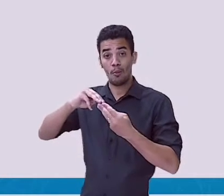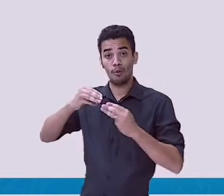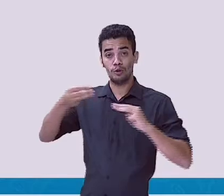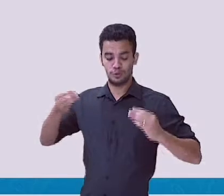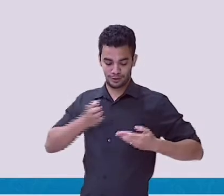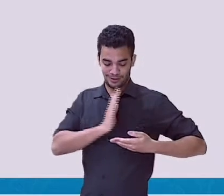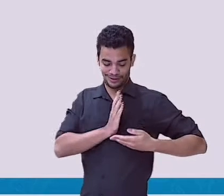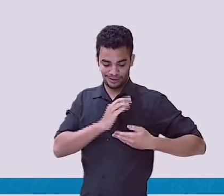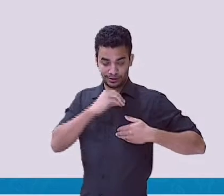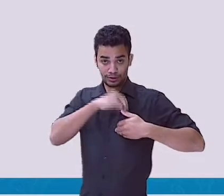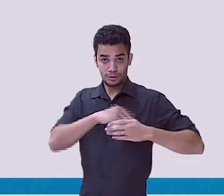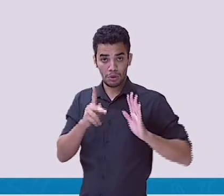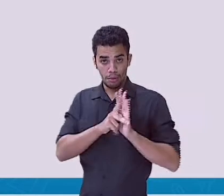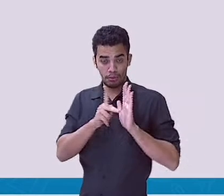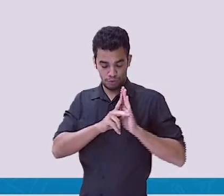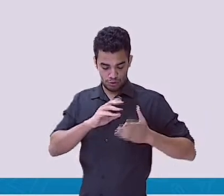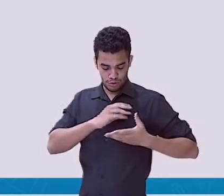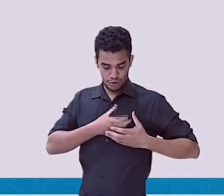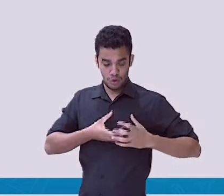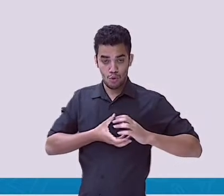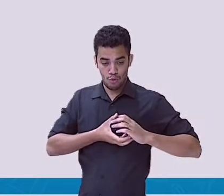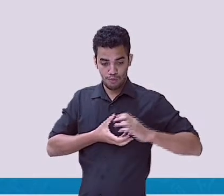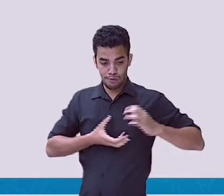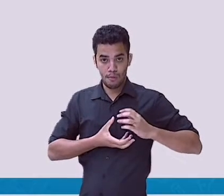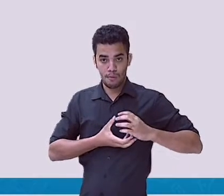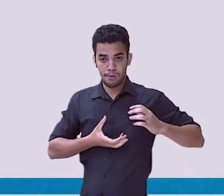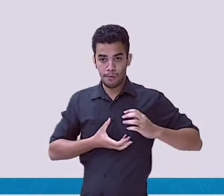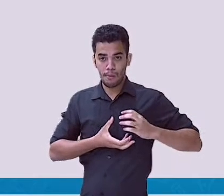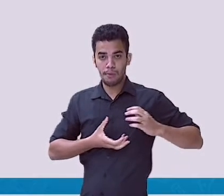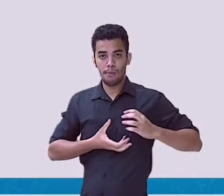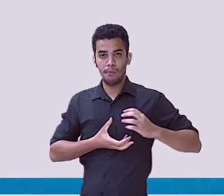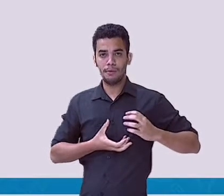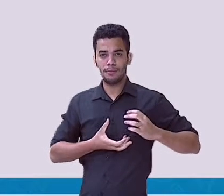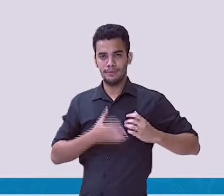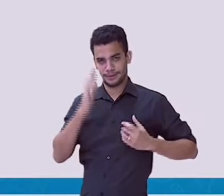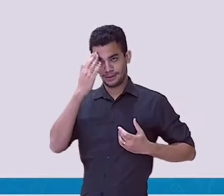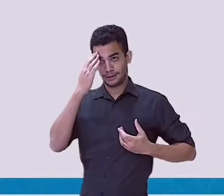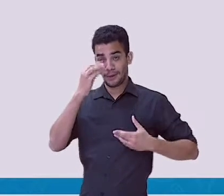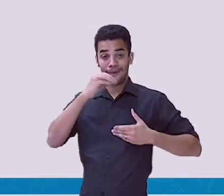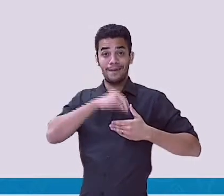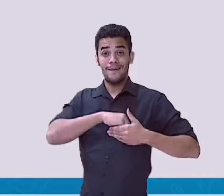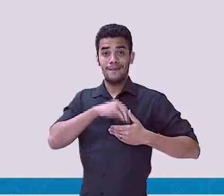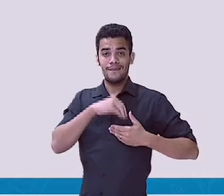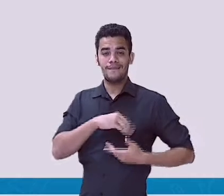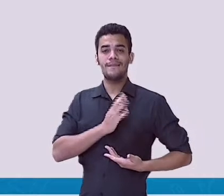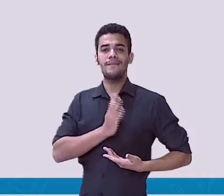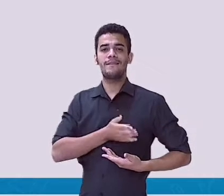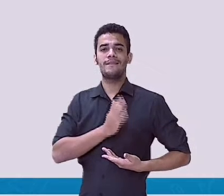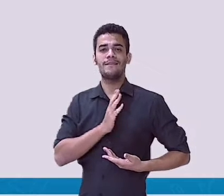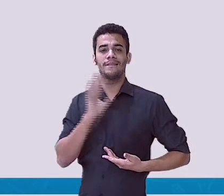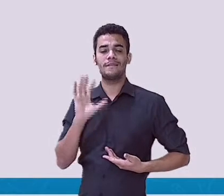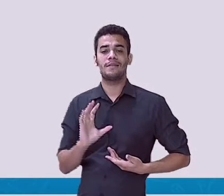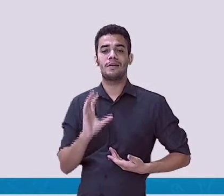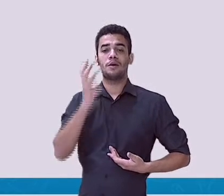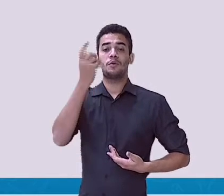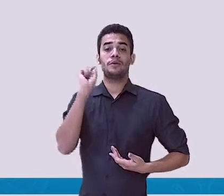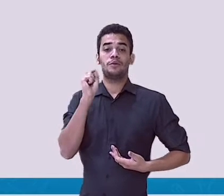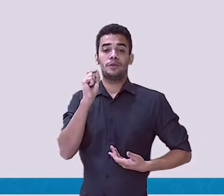aí, dentro, né, no coração, é que vai ser formado o que a gente chama de